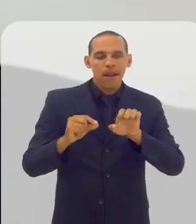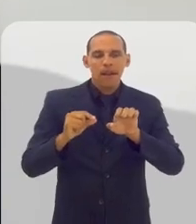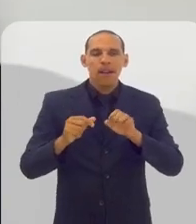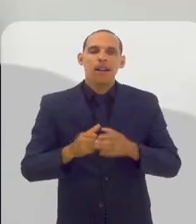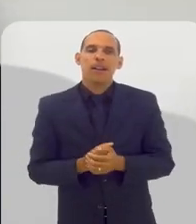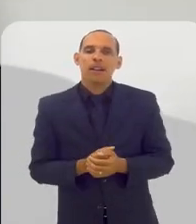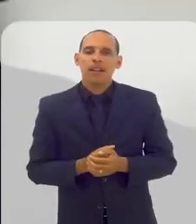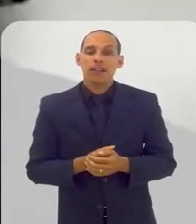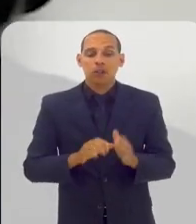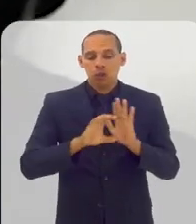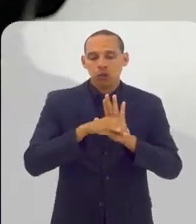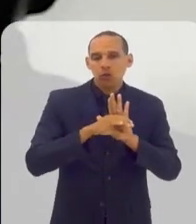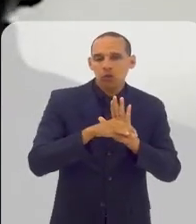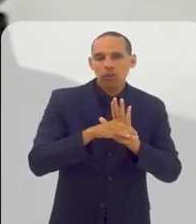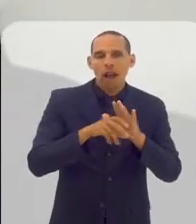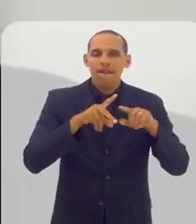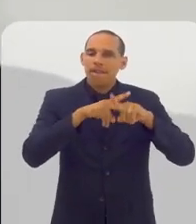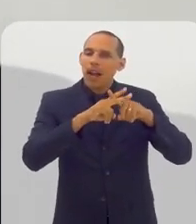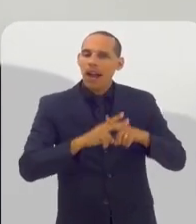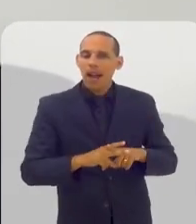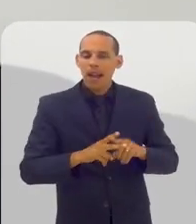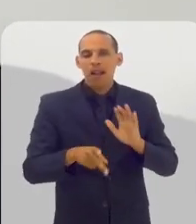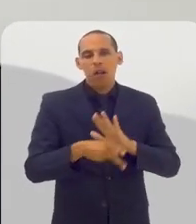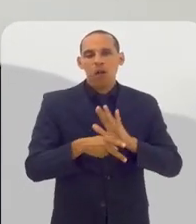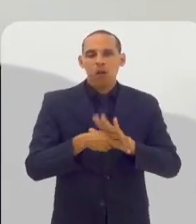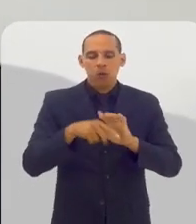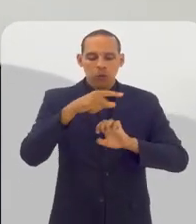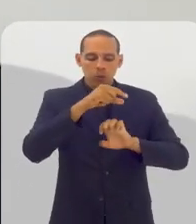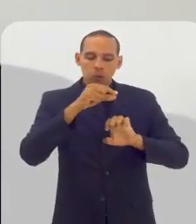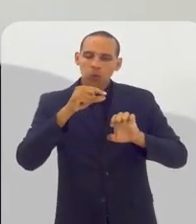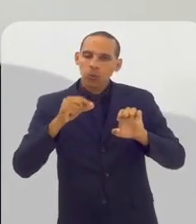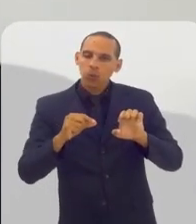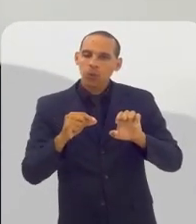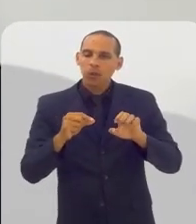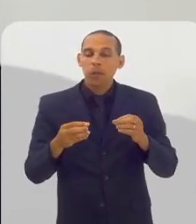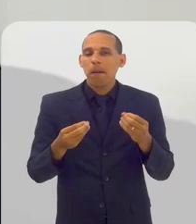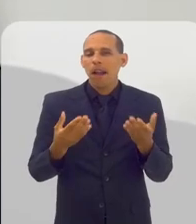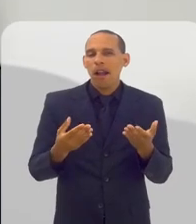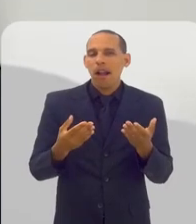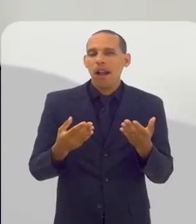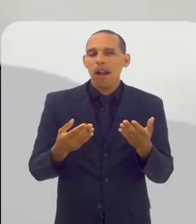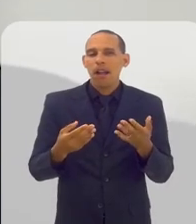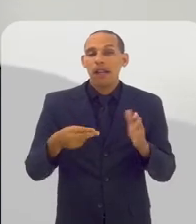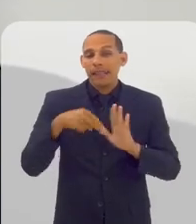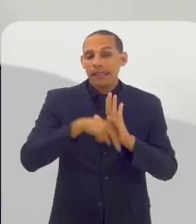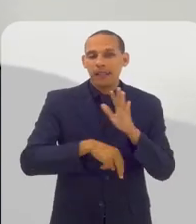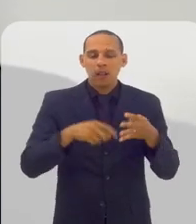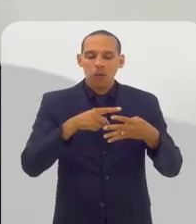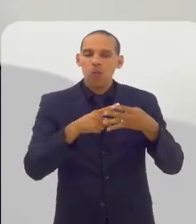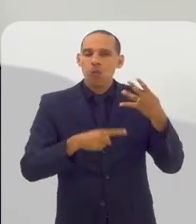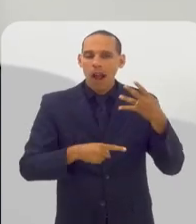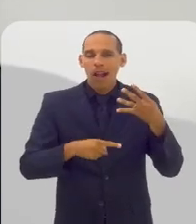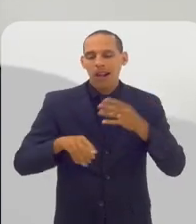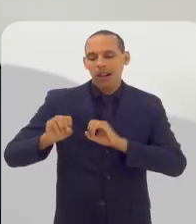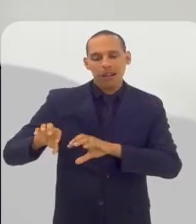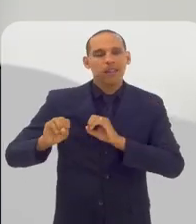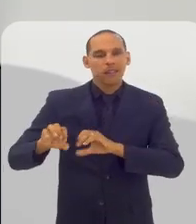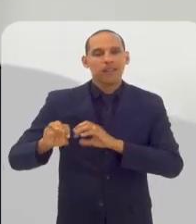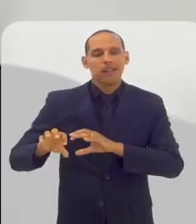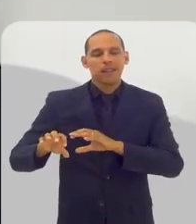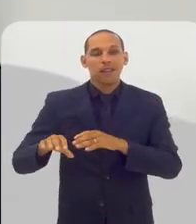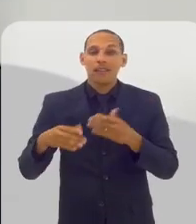com conceitos e ferramentas de empreendedorismo para quatro níveis de ensino